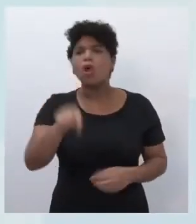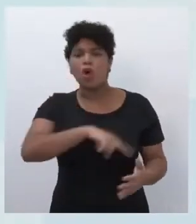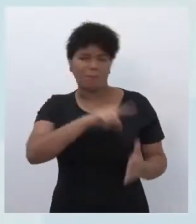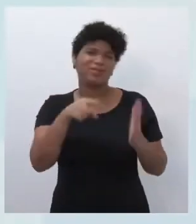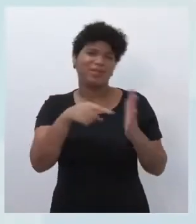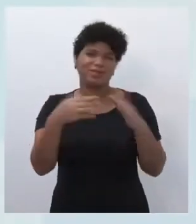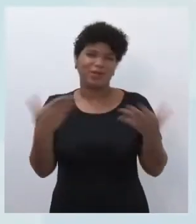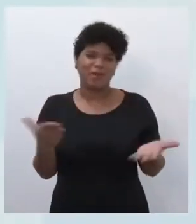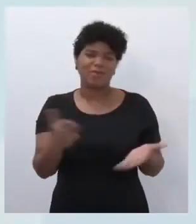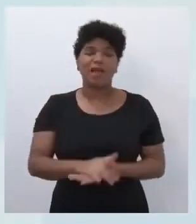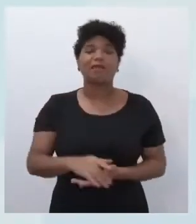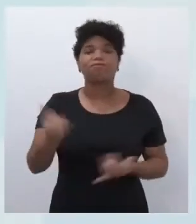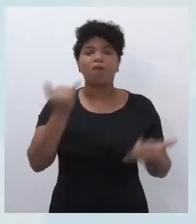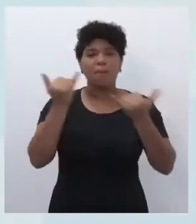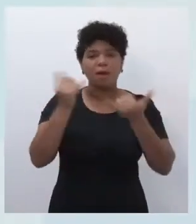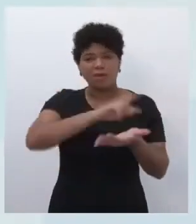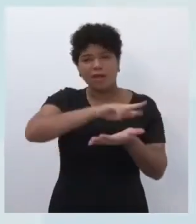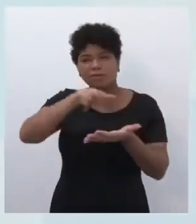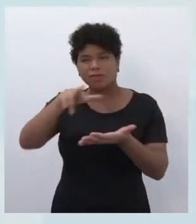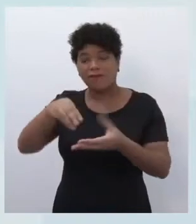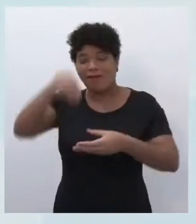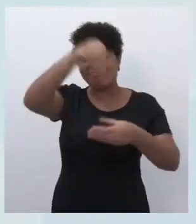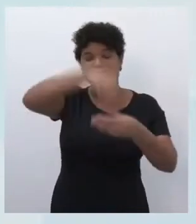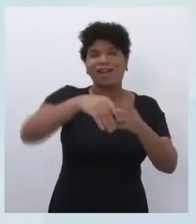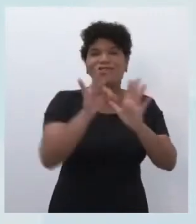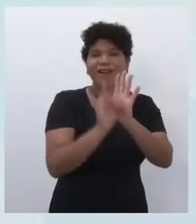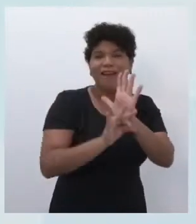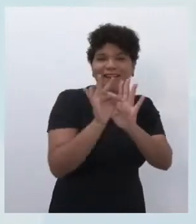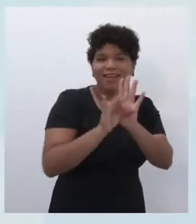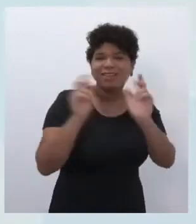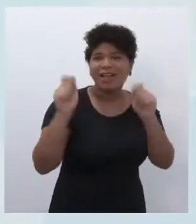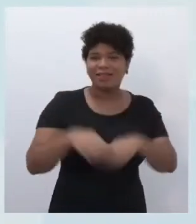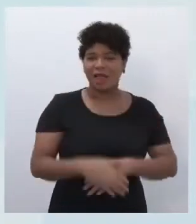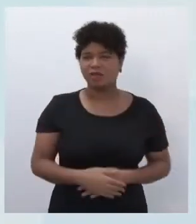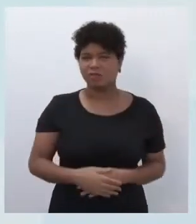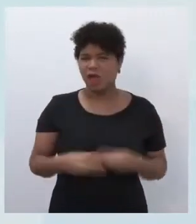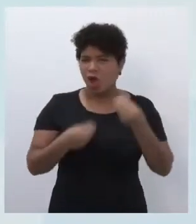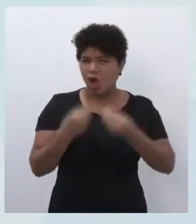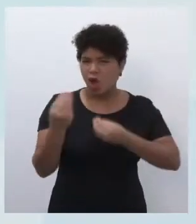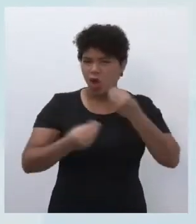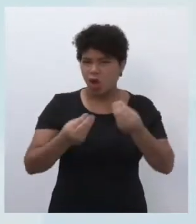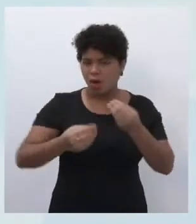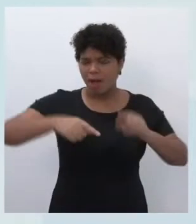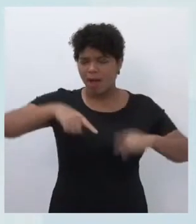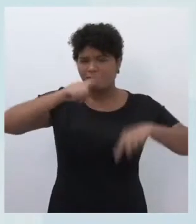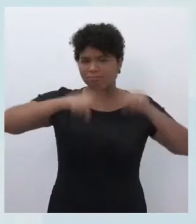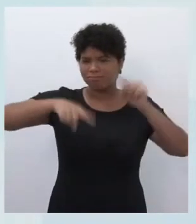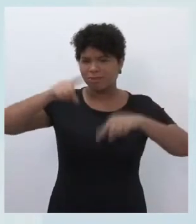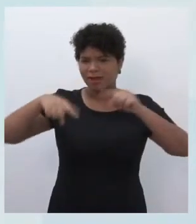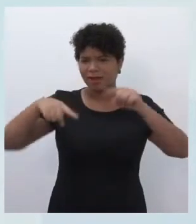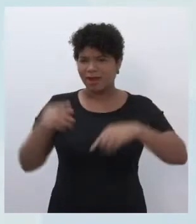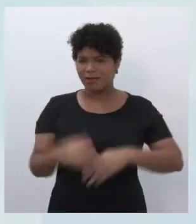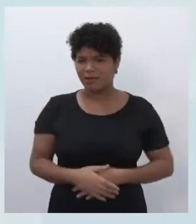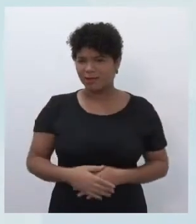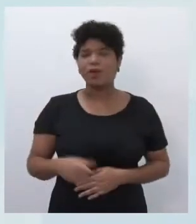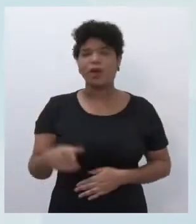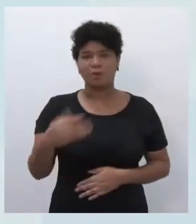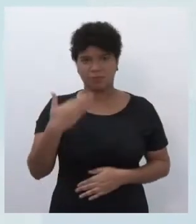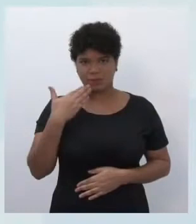de diferentes gêneros. E aí, como que esse gráfico ficou? Pode passar, esse infográfico, desculpa, ficou. Pode passar o